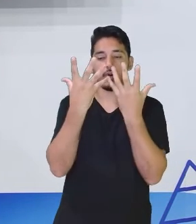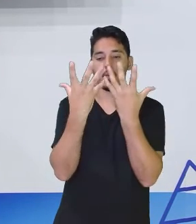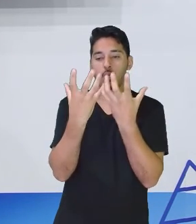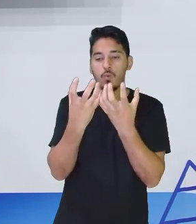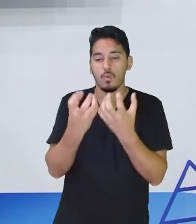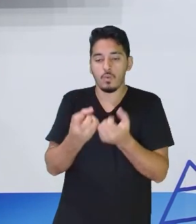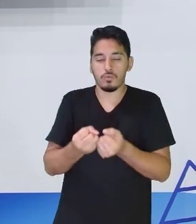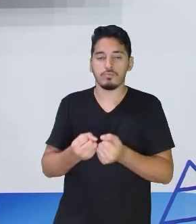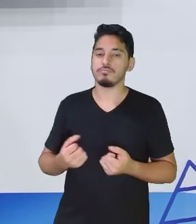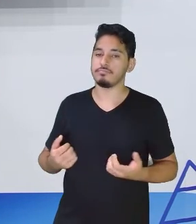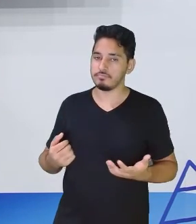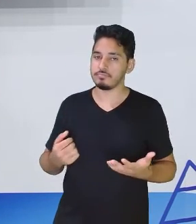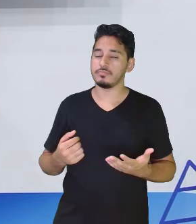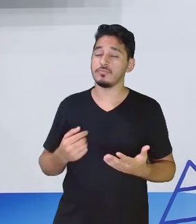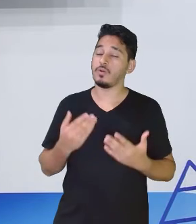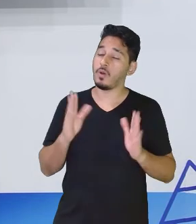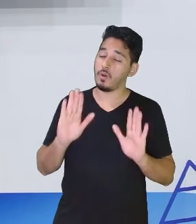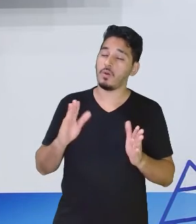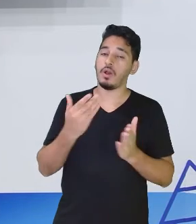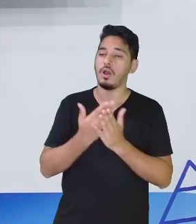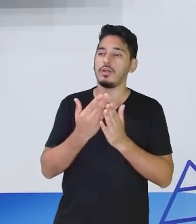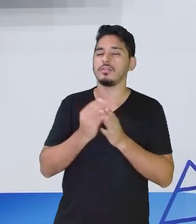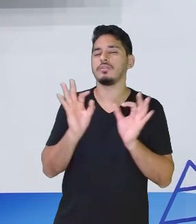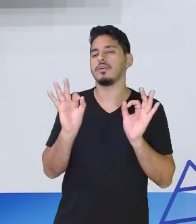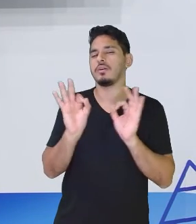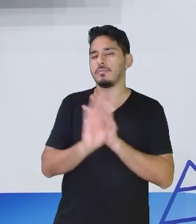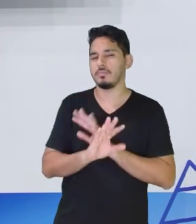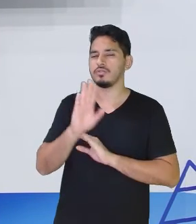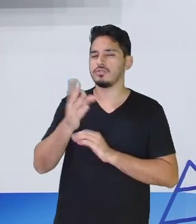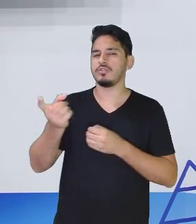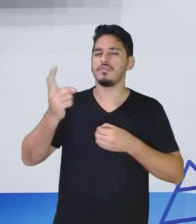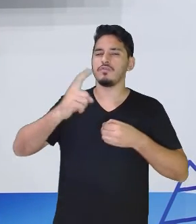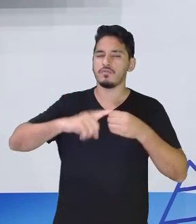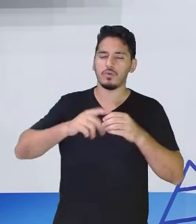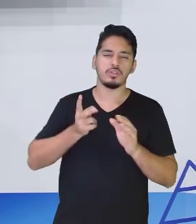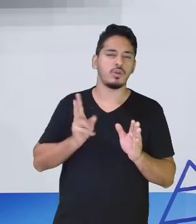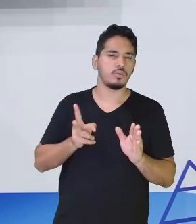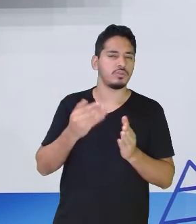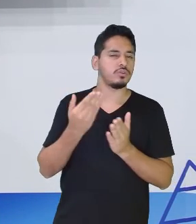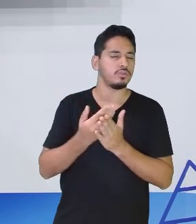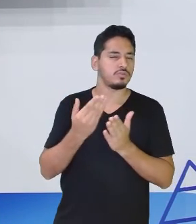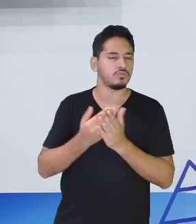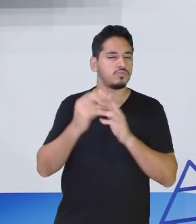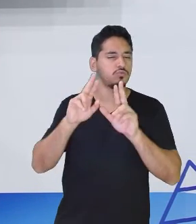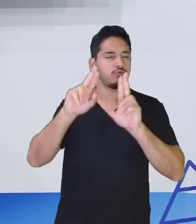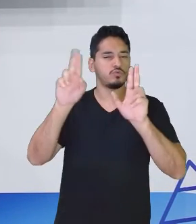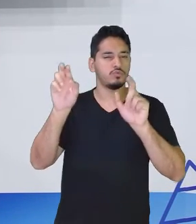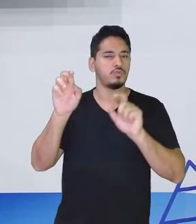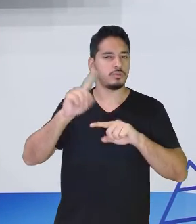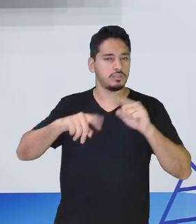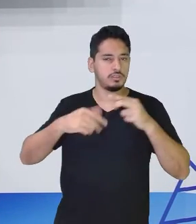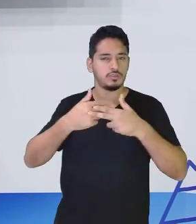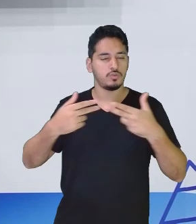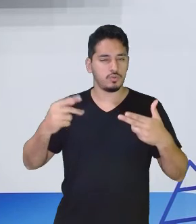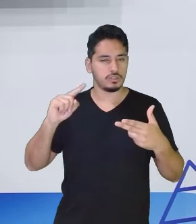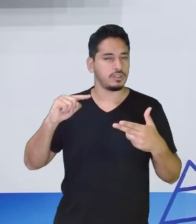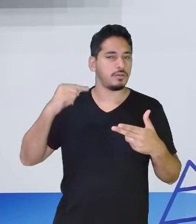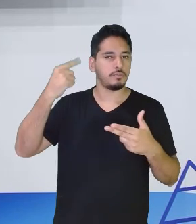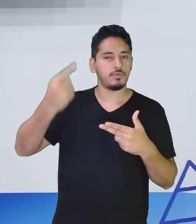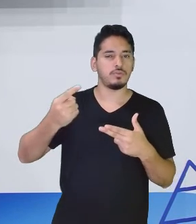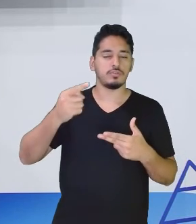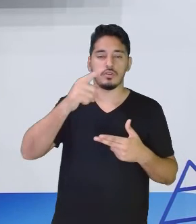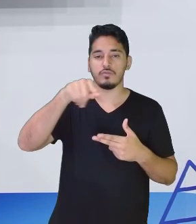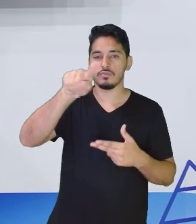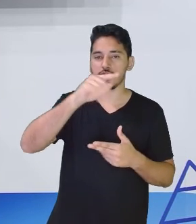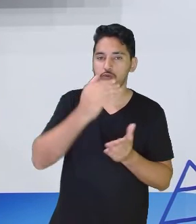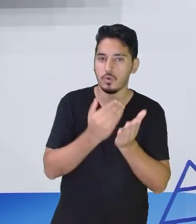países. Então, a nossa aula está encerrando por aqui. A gente volta a continuar a falar desses produtos, né? E aí